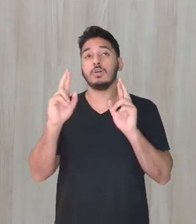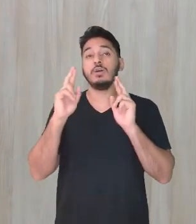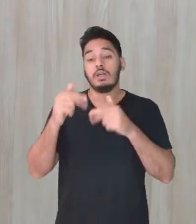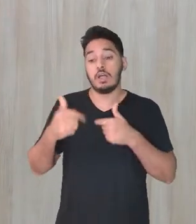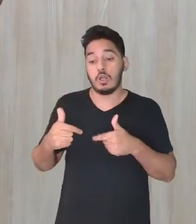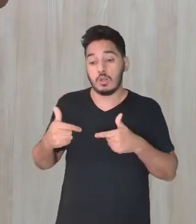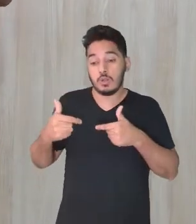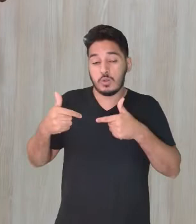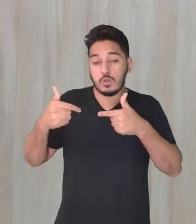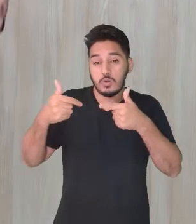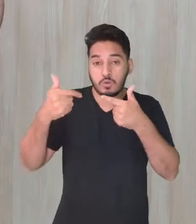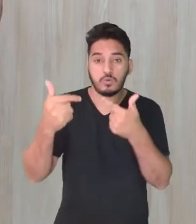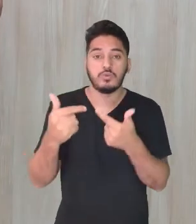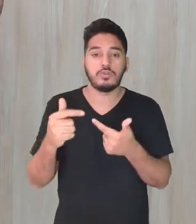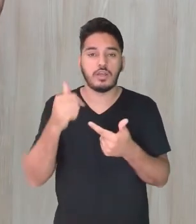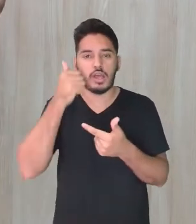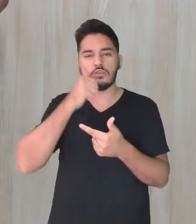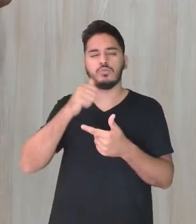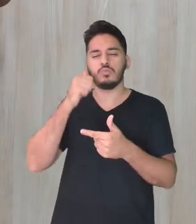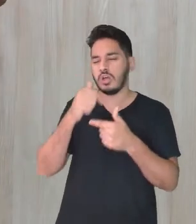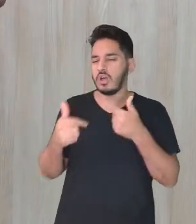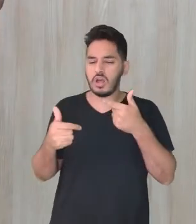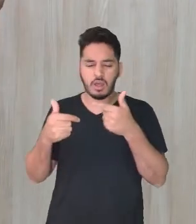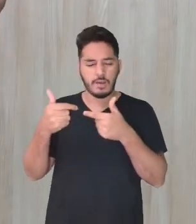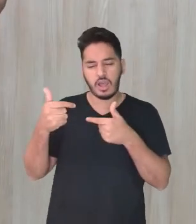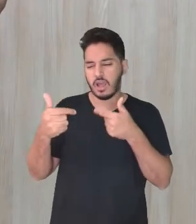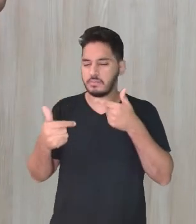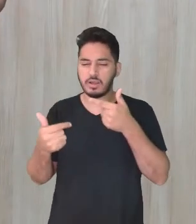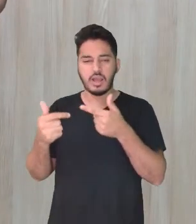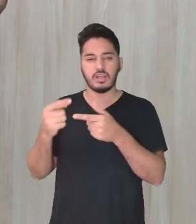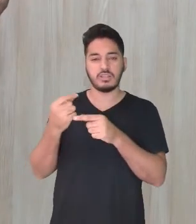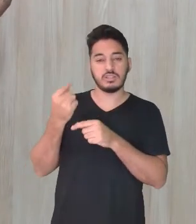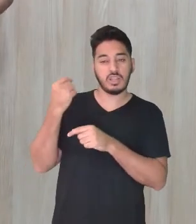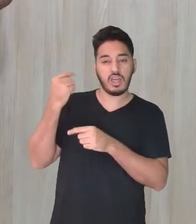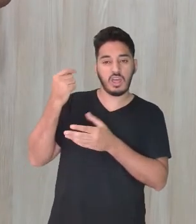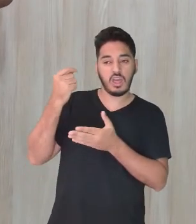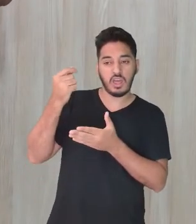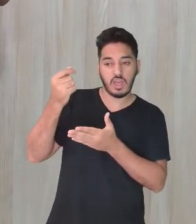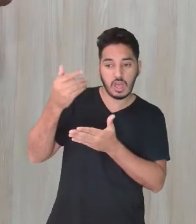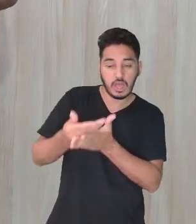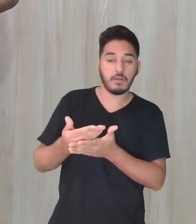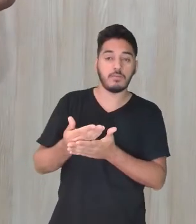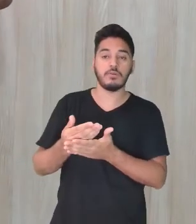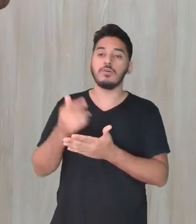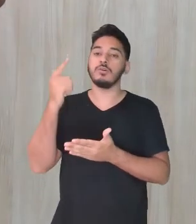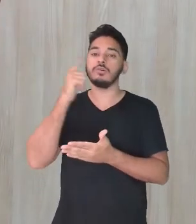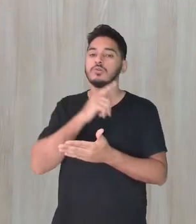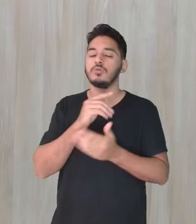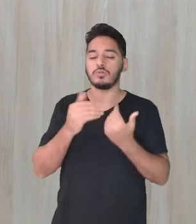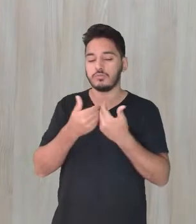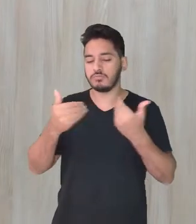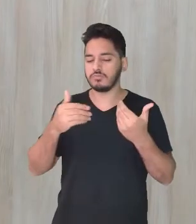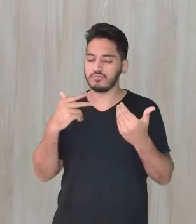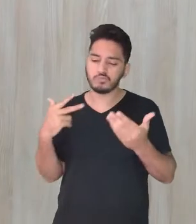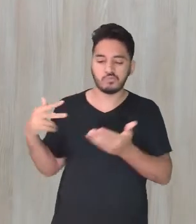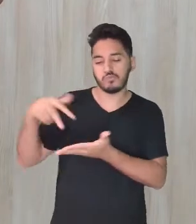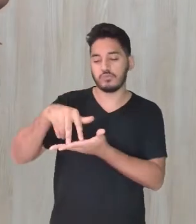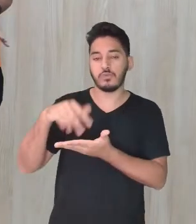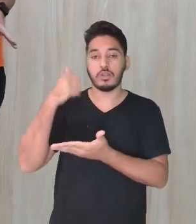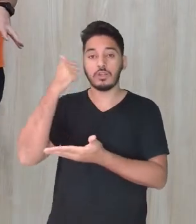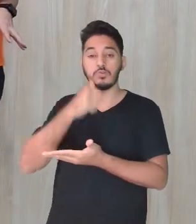luta, né? Às lutas que as mulheres travaram desde muito tempo, as mulheres conseguiram ganhar espaço e conseguiram